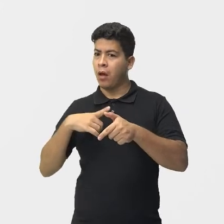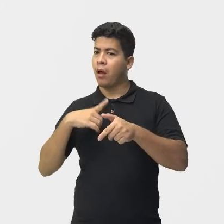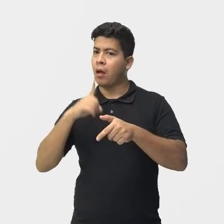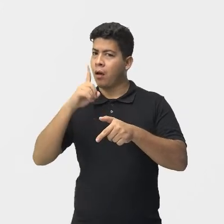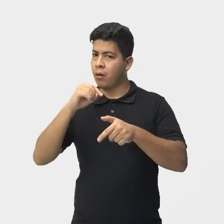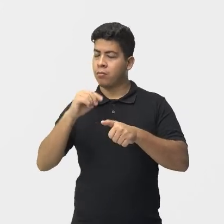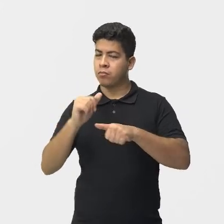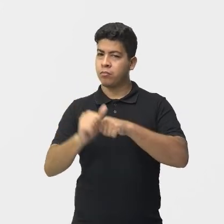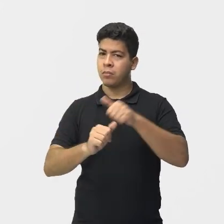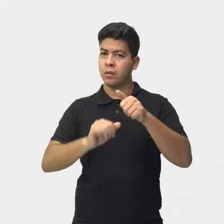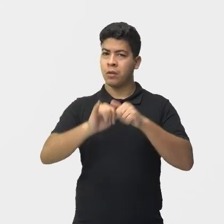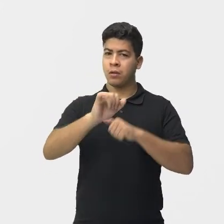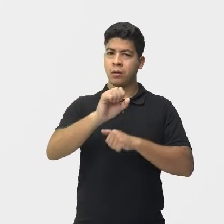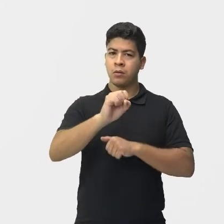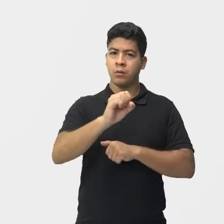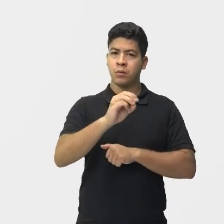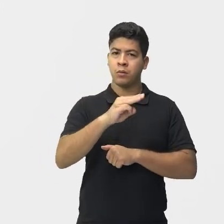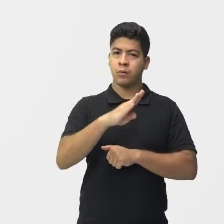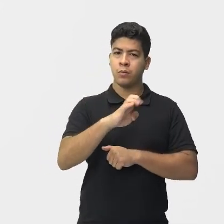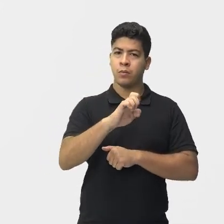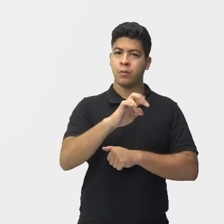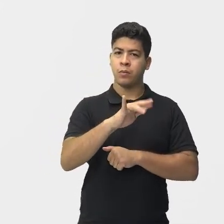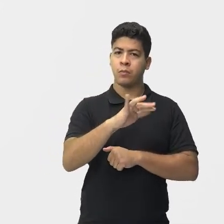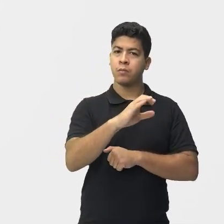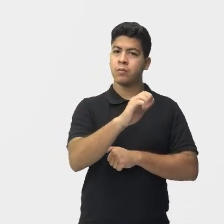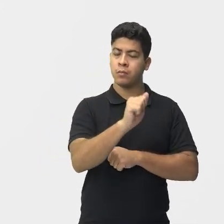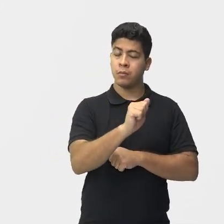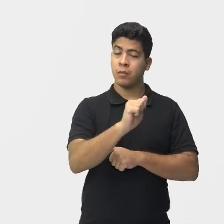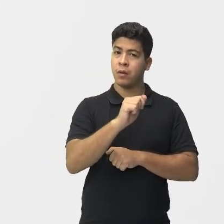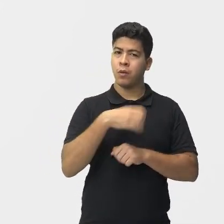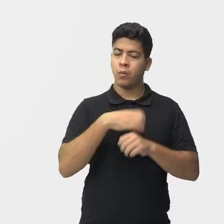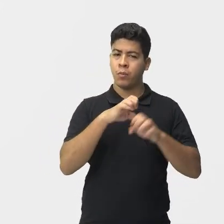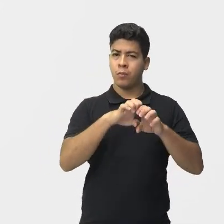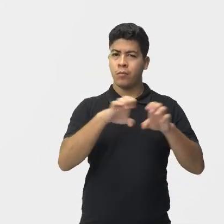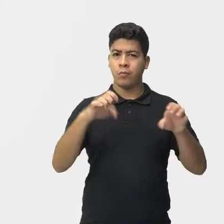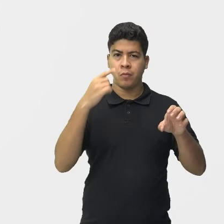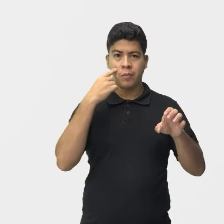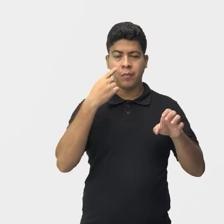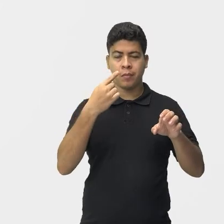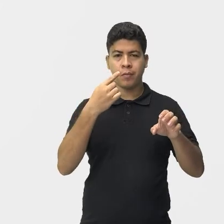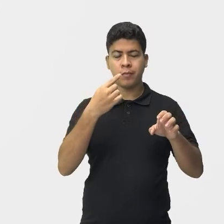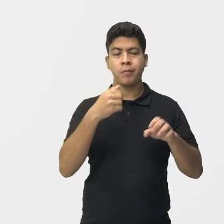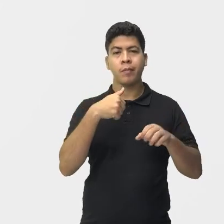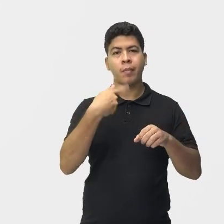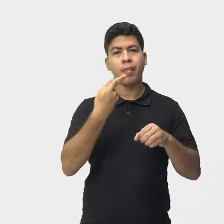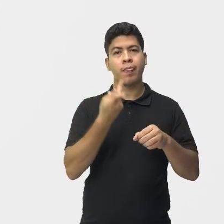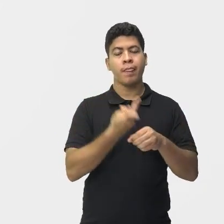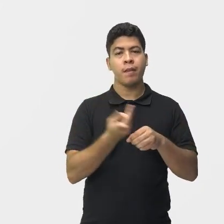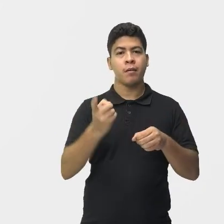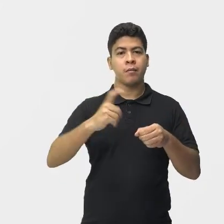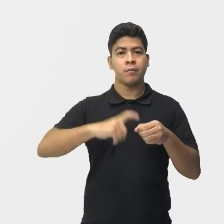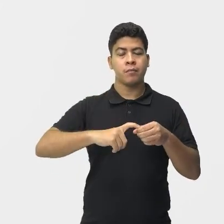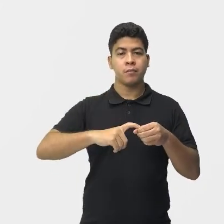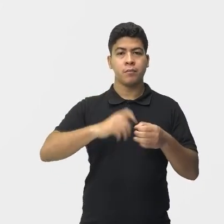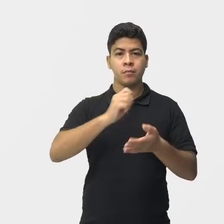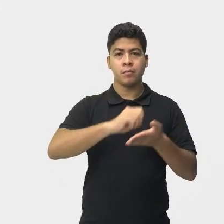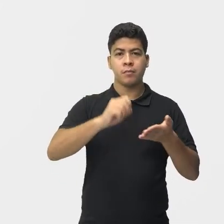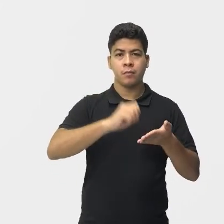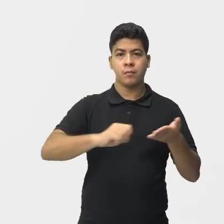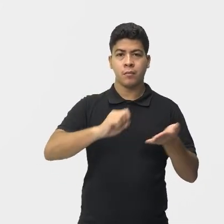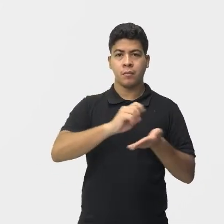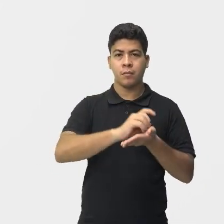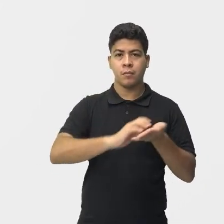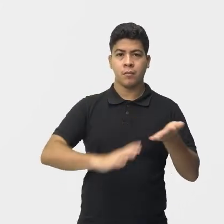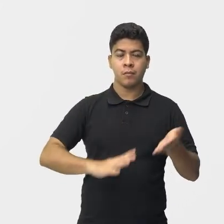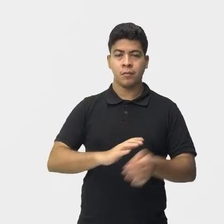isobárica, você pode usar a fórmula que a gente acabou de mostrar aqui para o trabalho. Muito bem, gente, daqui a pouco eu volto com vocês para a correção da